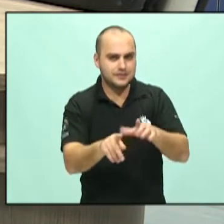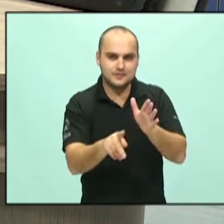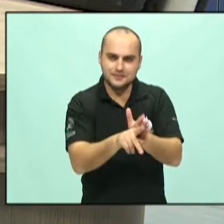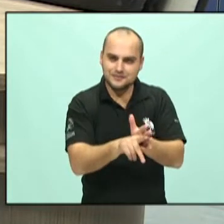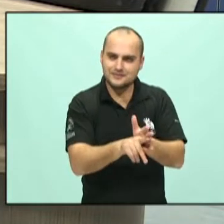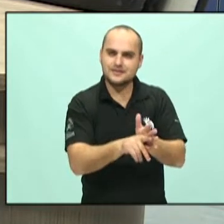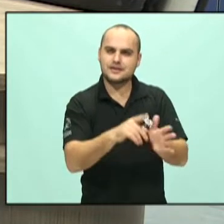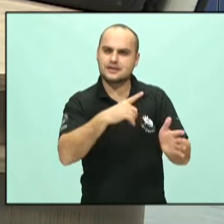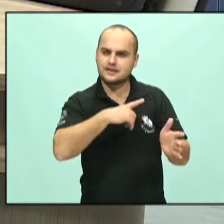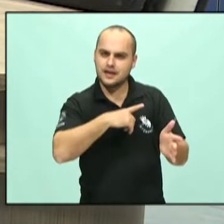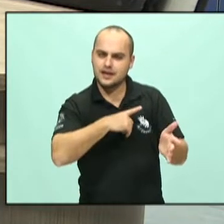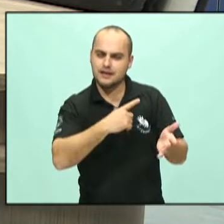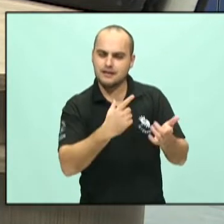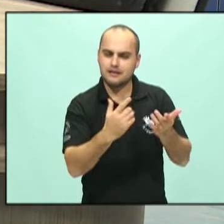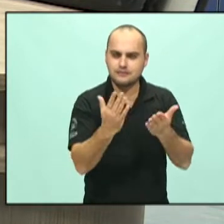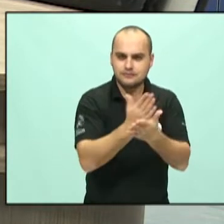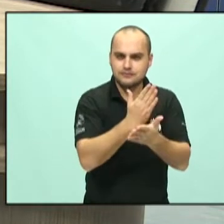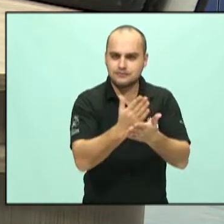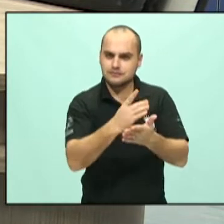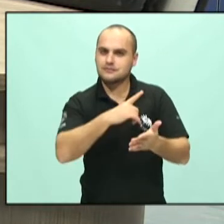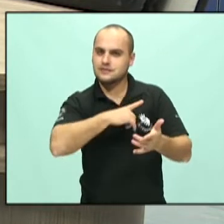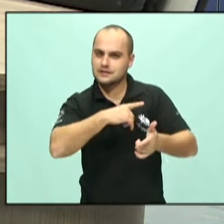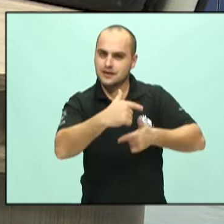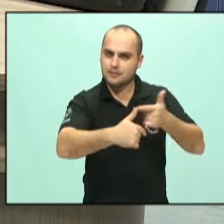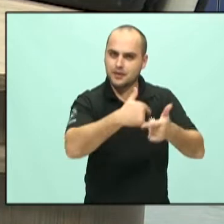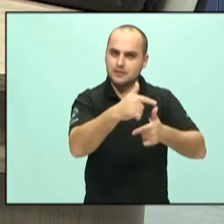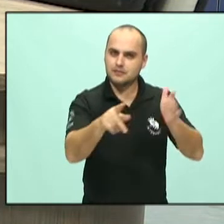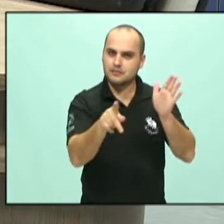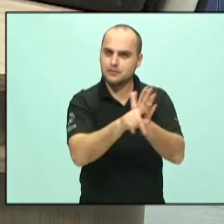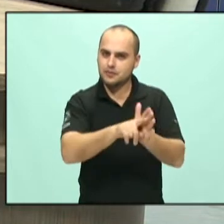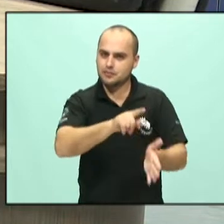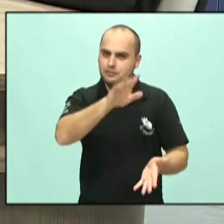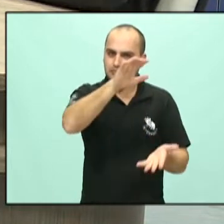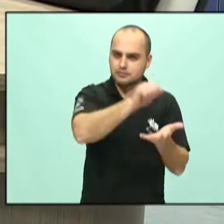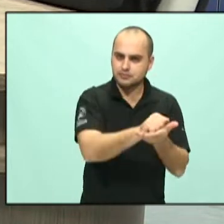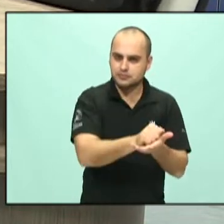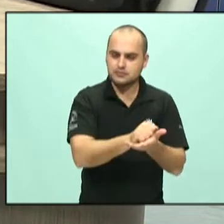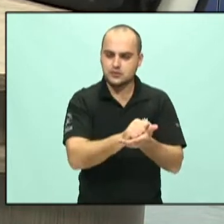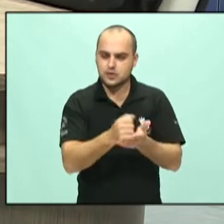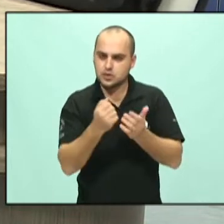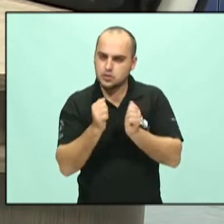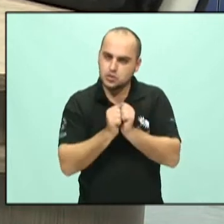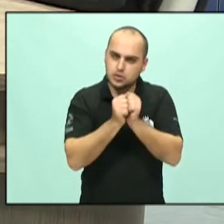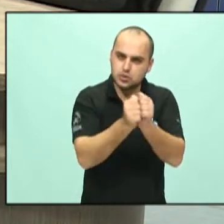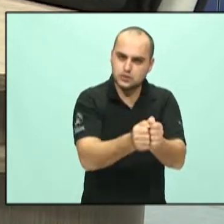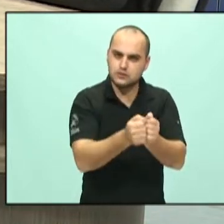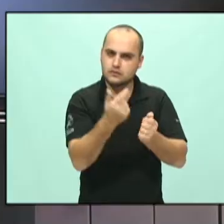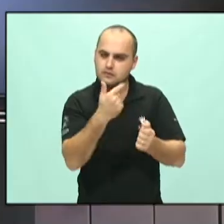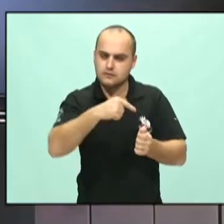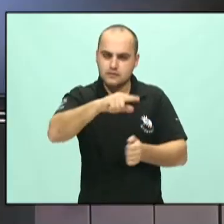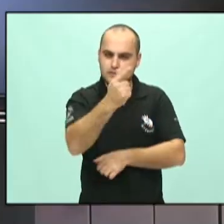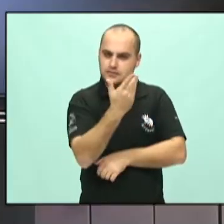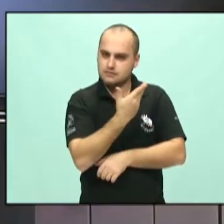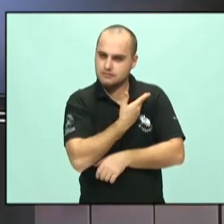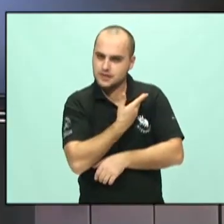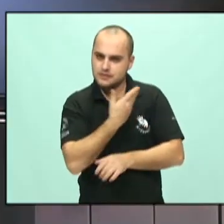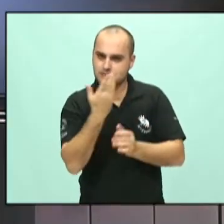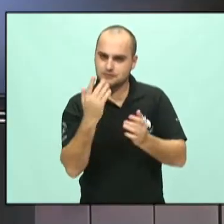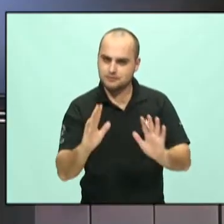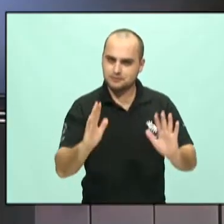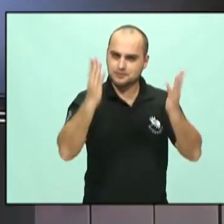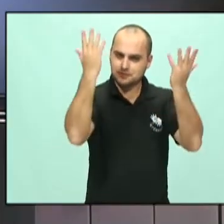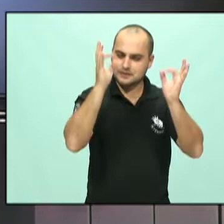também tem trabalhos inscritos em parceria com outras colegas no festival. Mas eu queria falar um